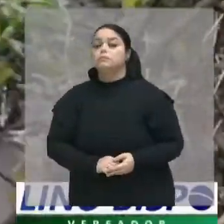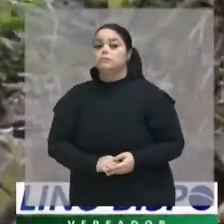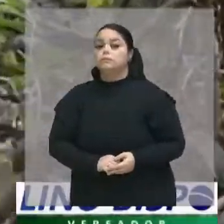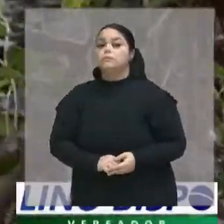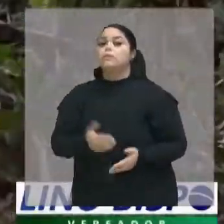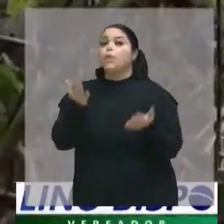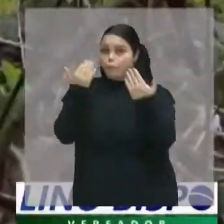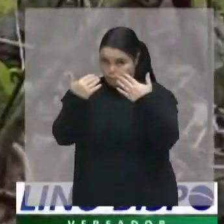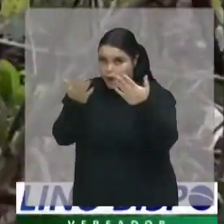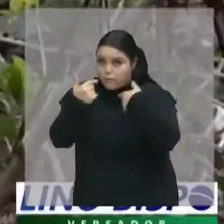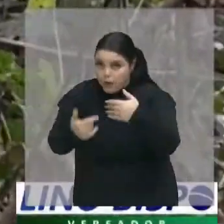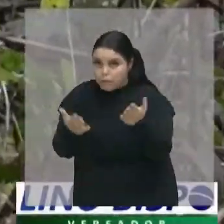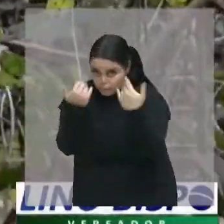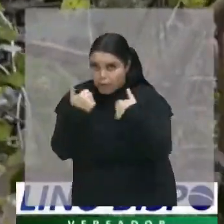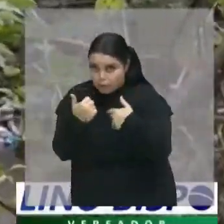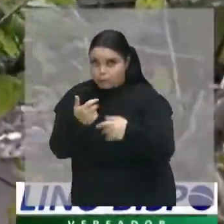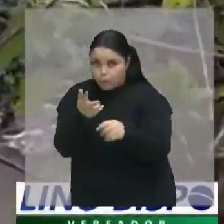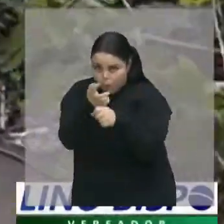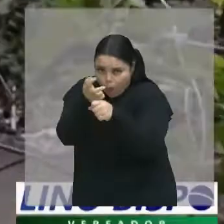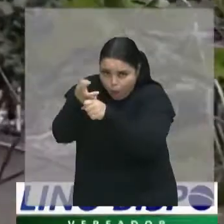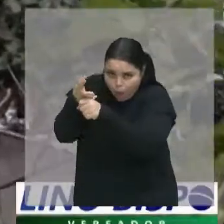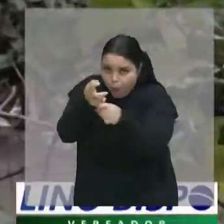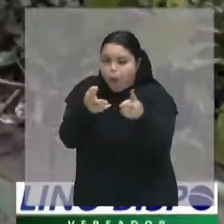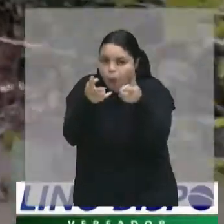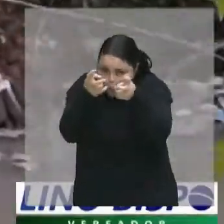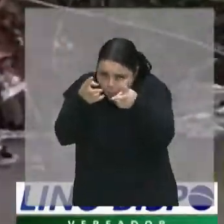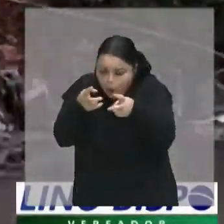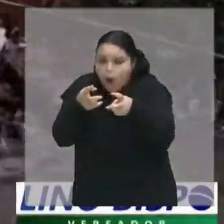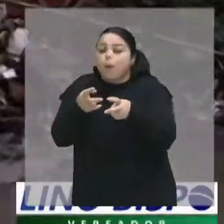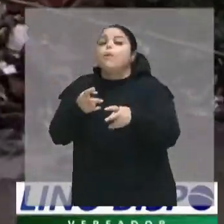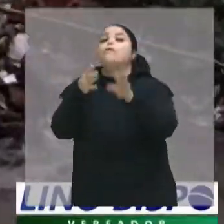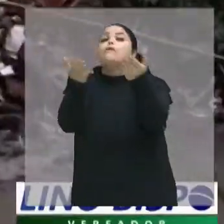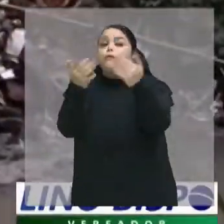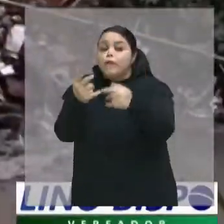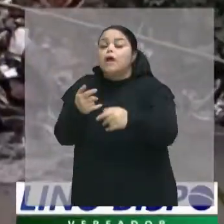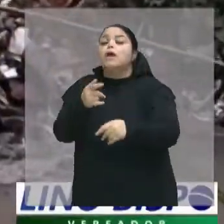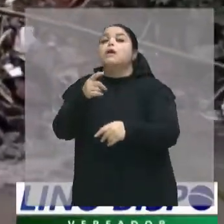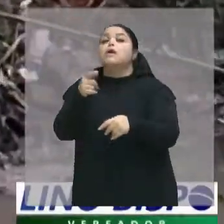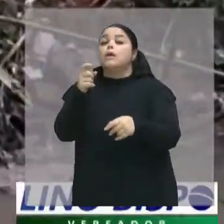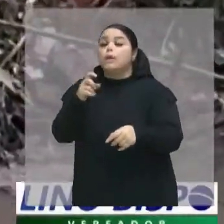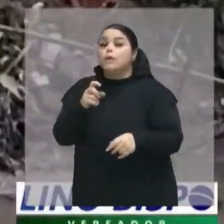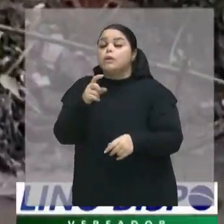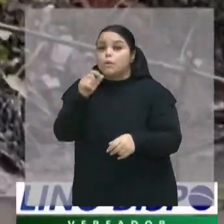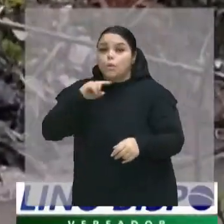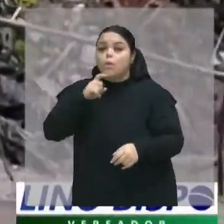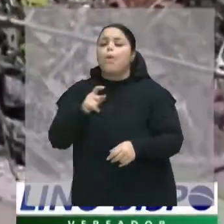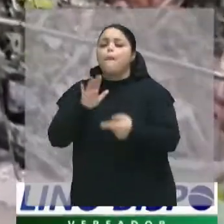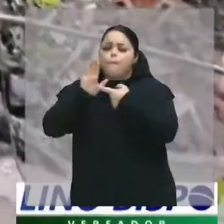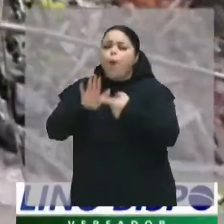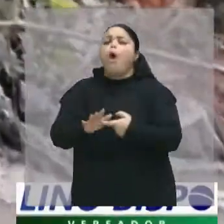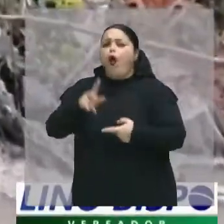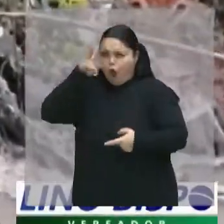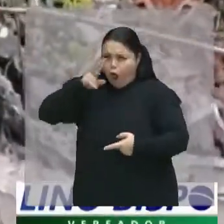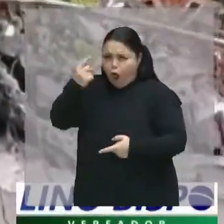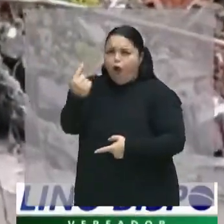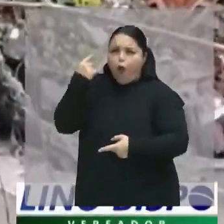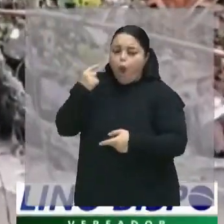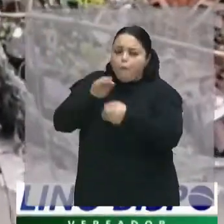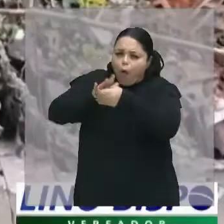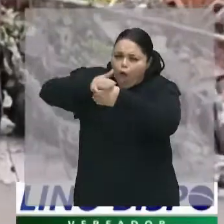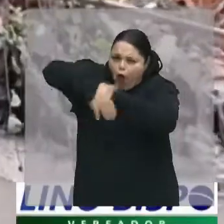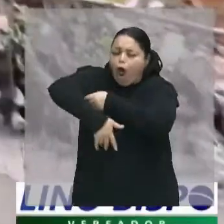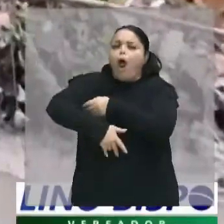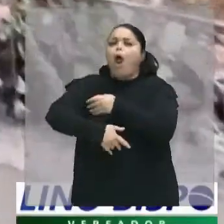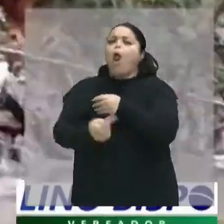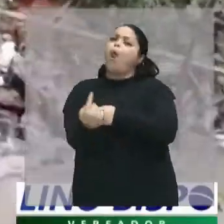Vem cá. Gisele, tenta ver se você consegue, então, mostrar. Lembra daquela cachoeira que eu